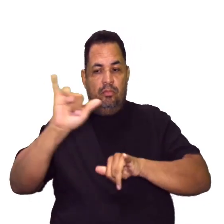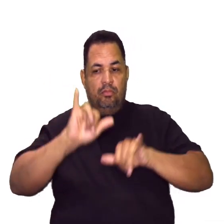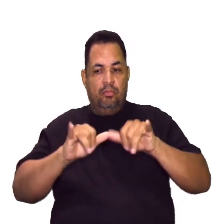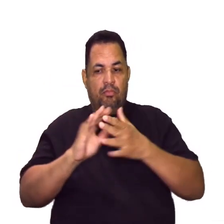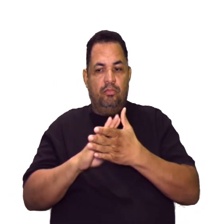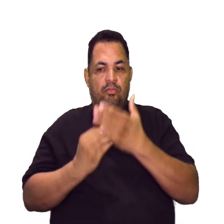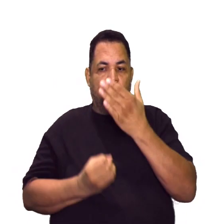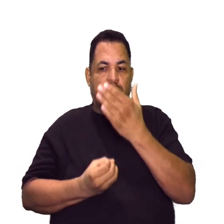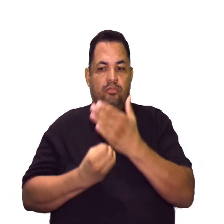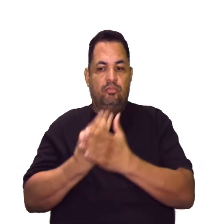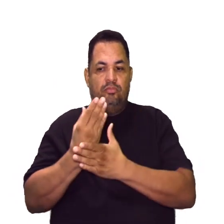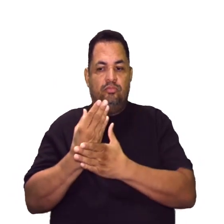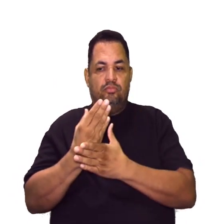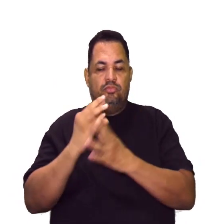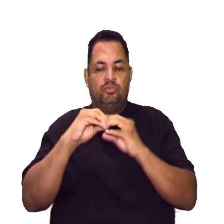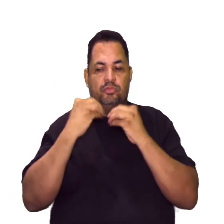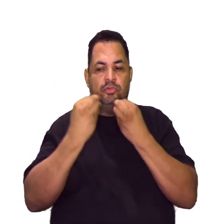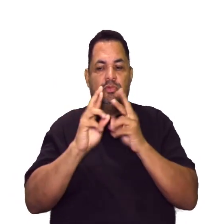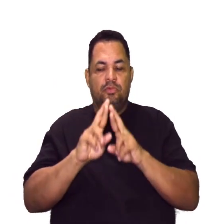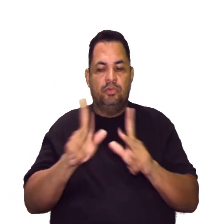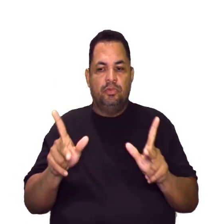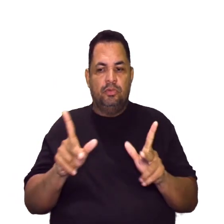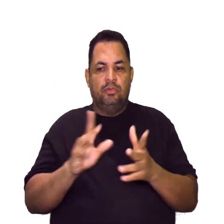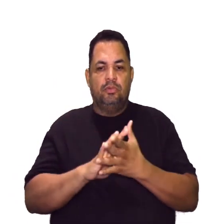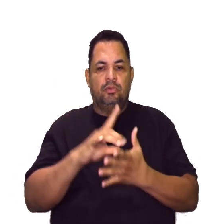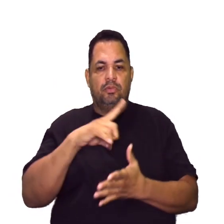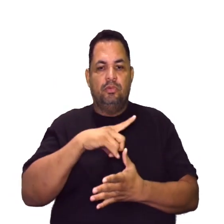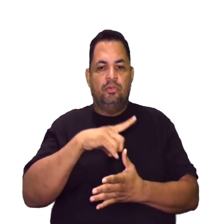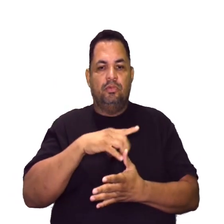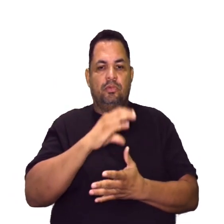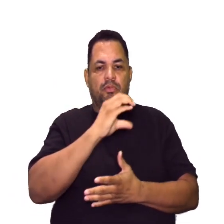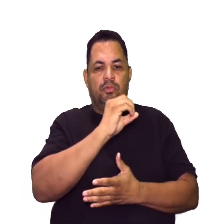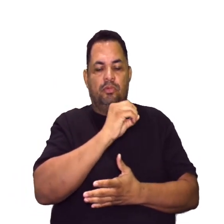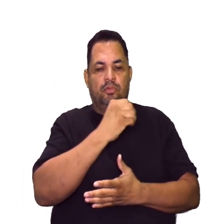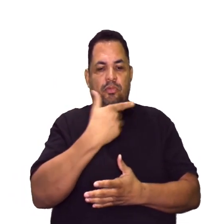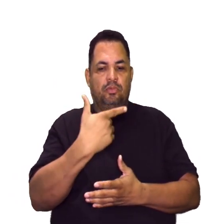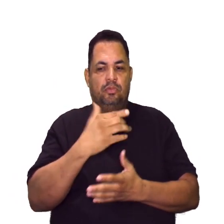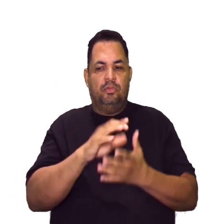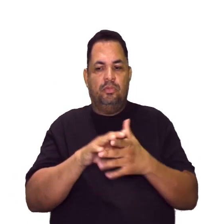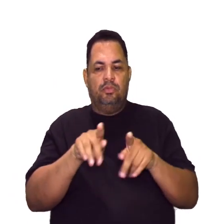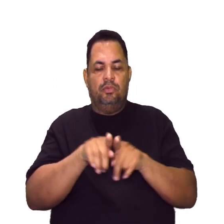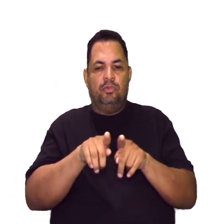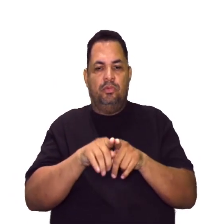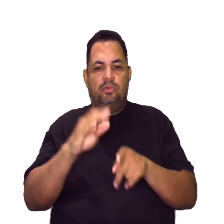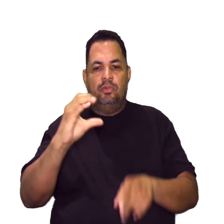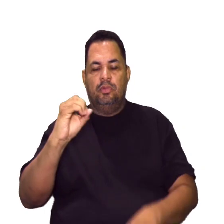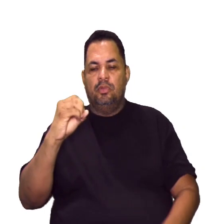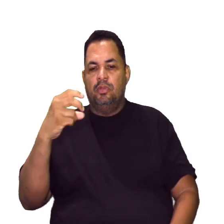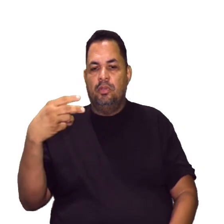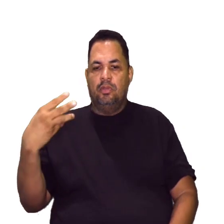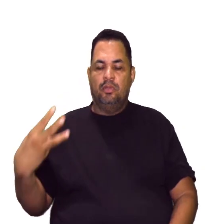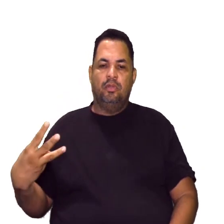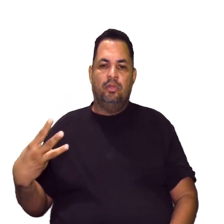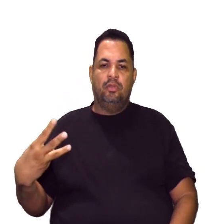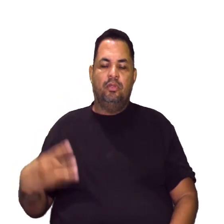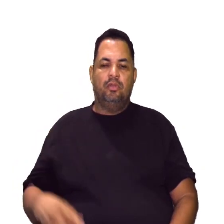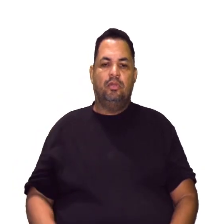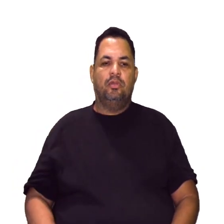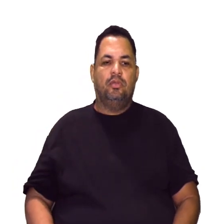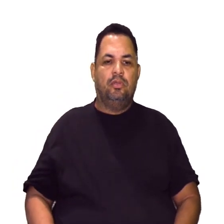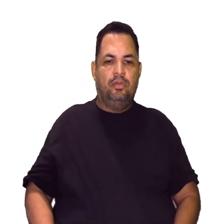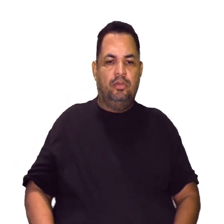formam substâncias diferentes. Portanto, nós temos o O2 e nós temos o O3. O O2 é o